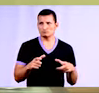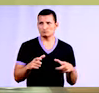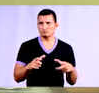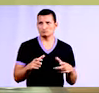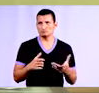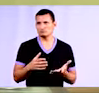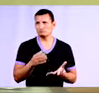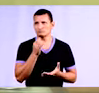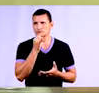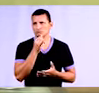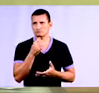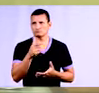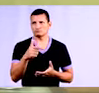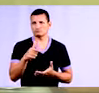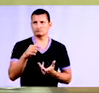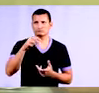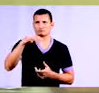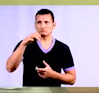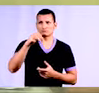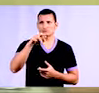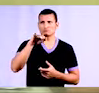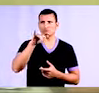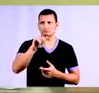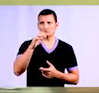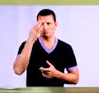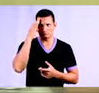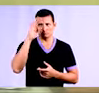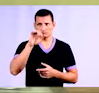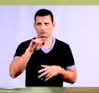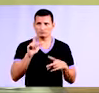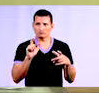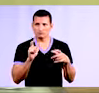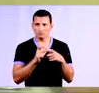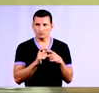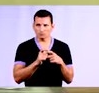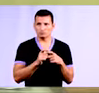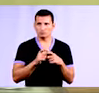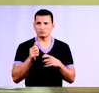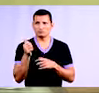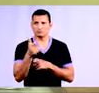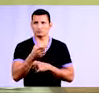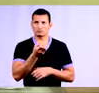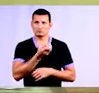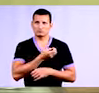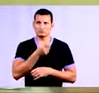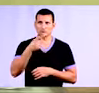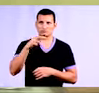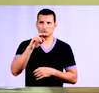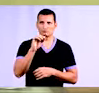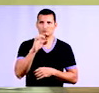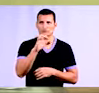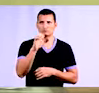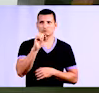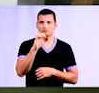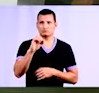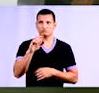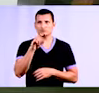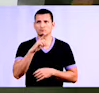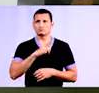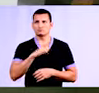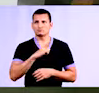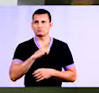ou seja, a memória principal é menor do que o número de processos que você tem. Isso. Aqui,